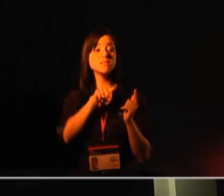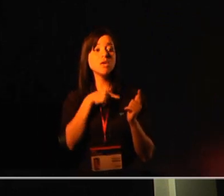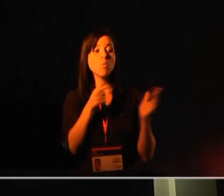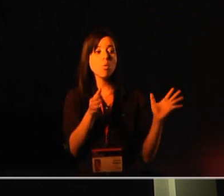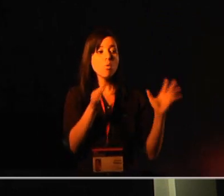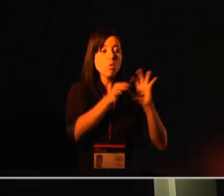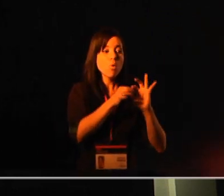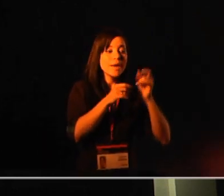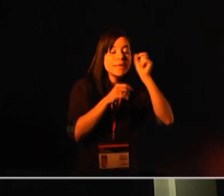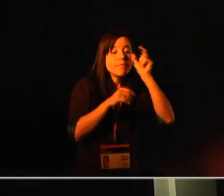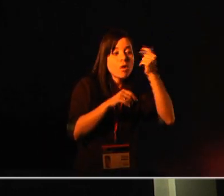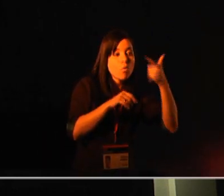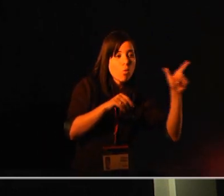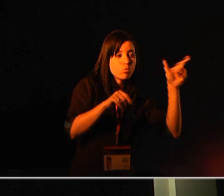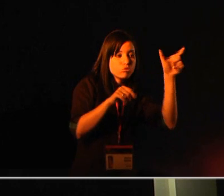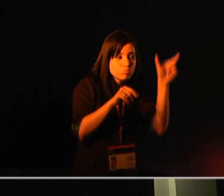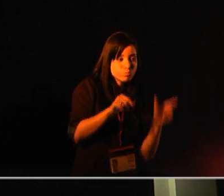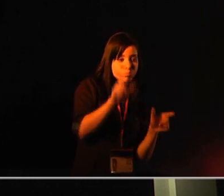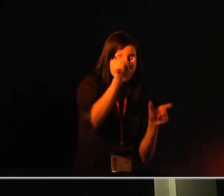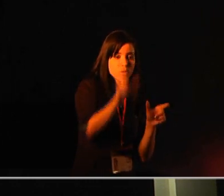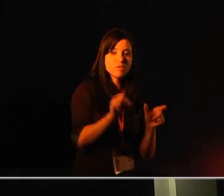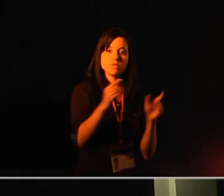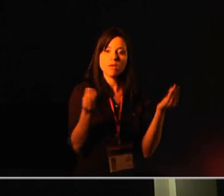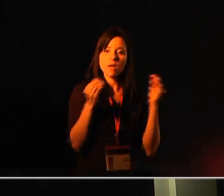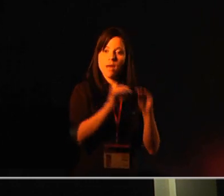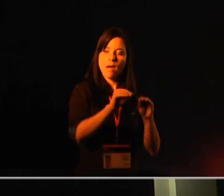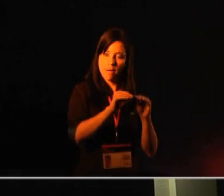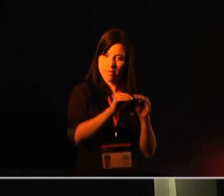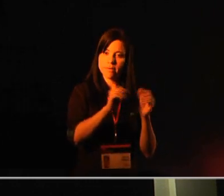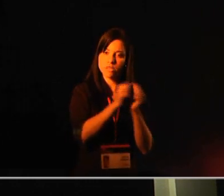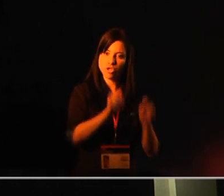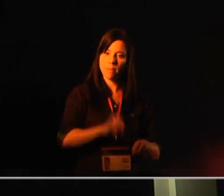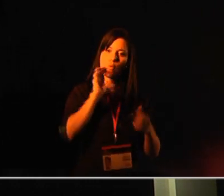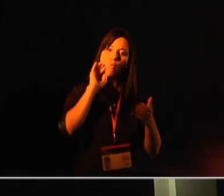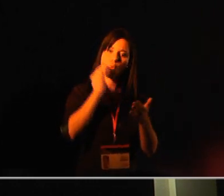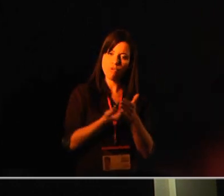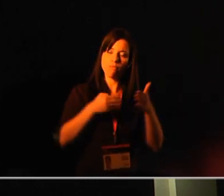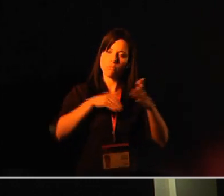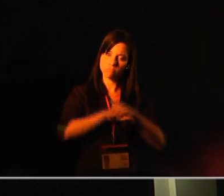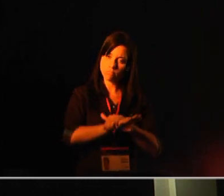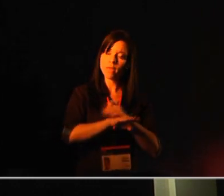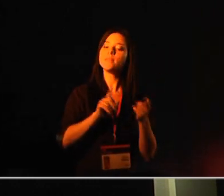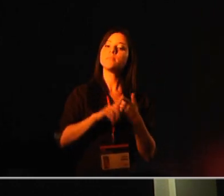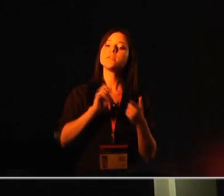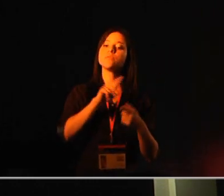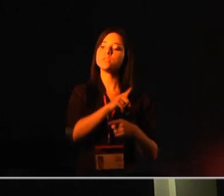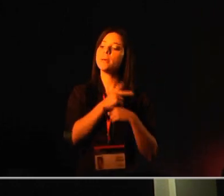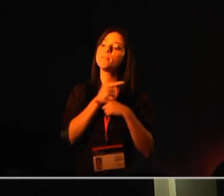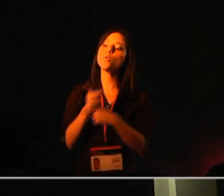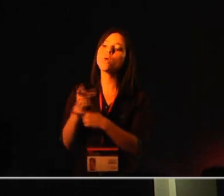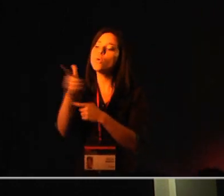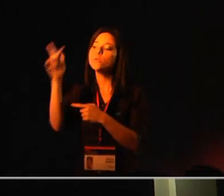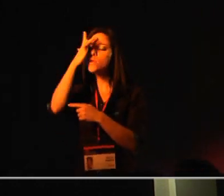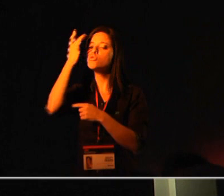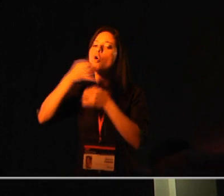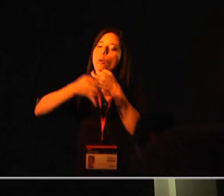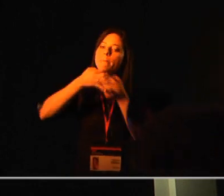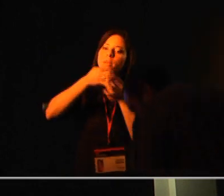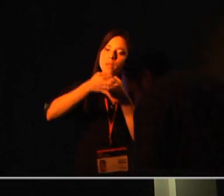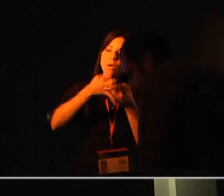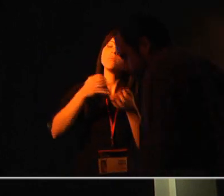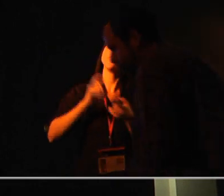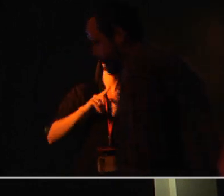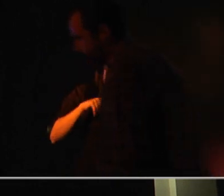ideias, se você armazenar num sistema confiável, você consiga recuperar e, se possível, buscar feedback, você consegue